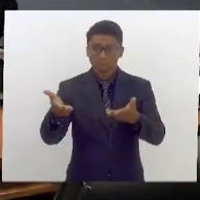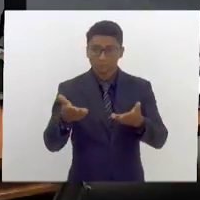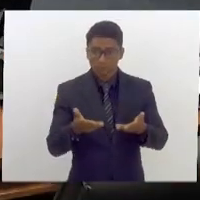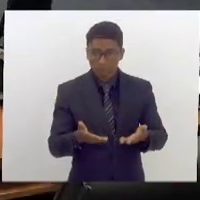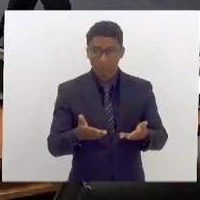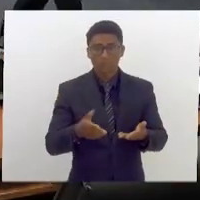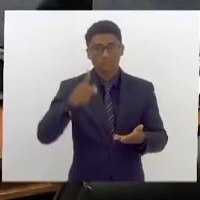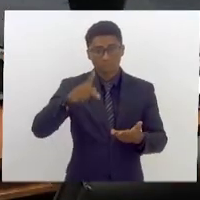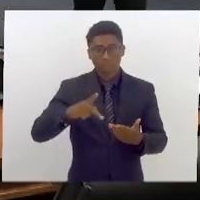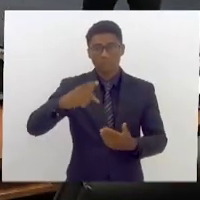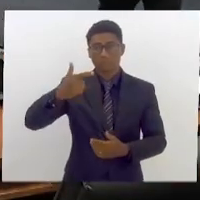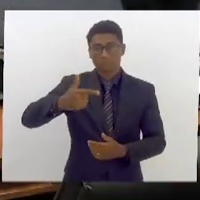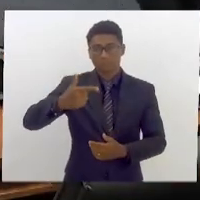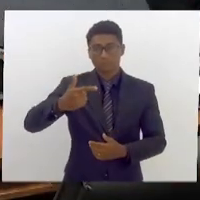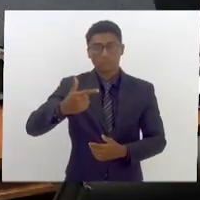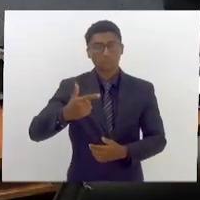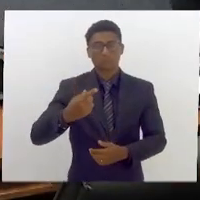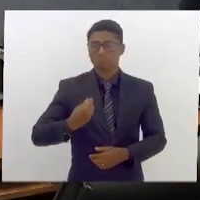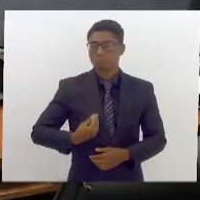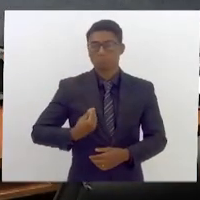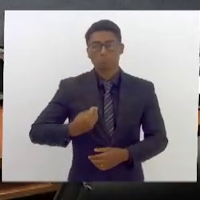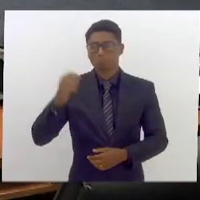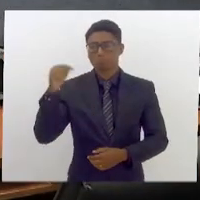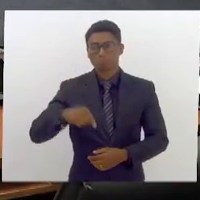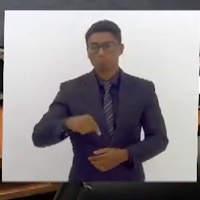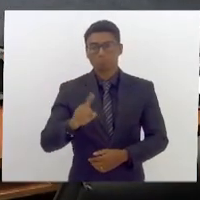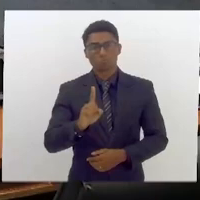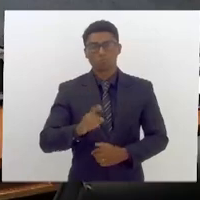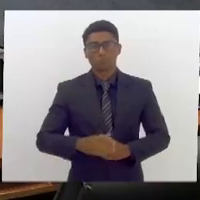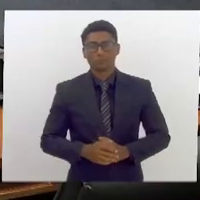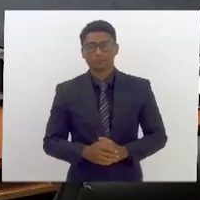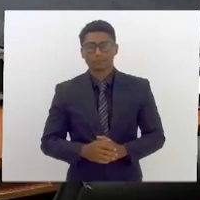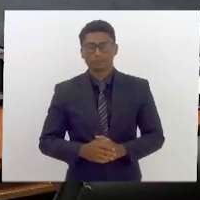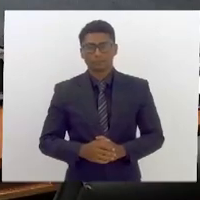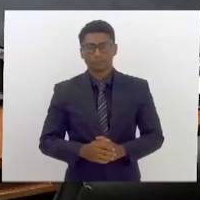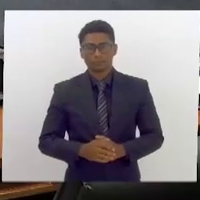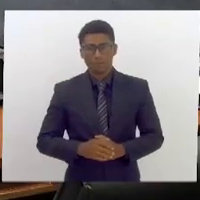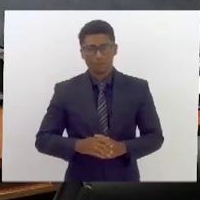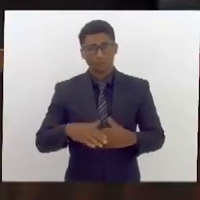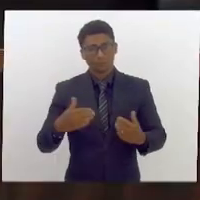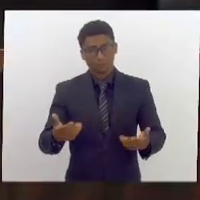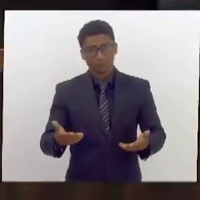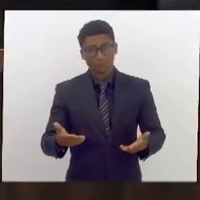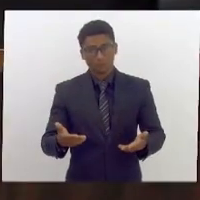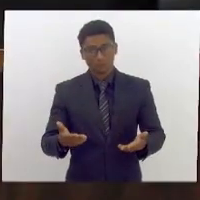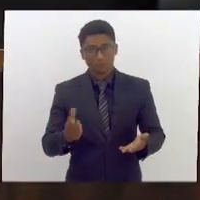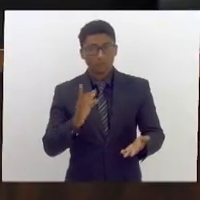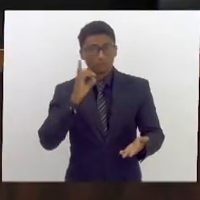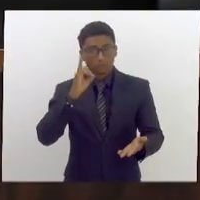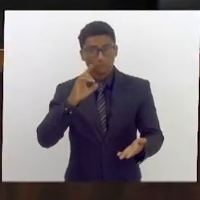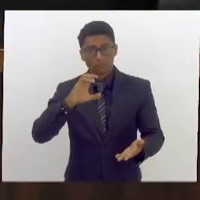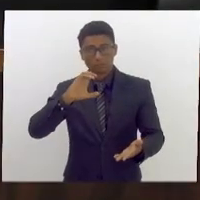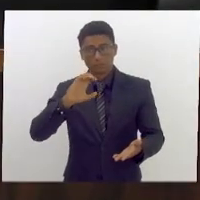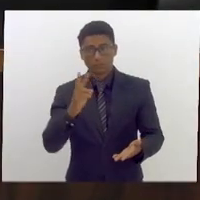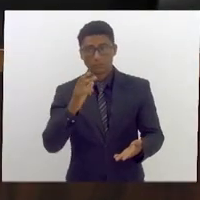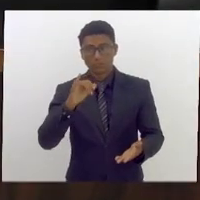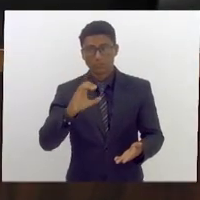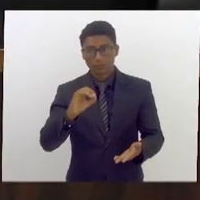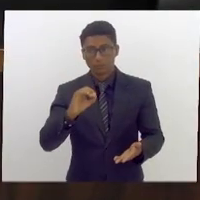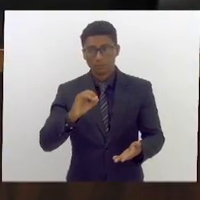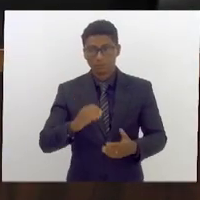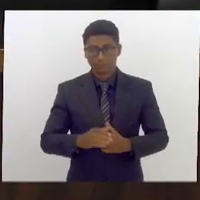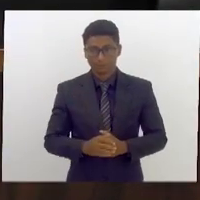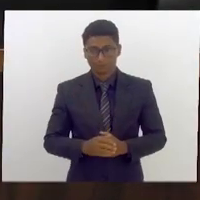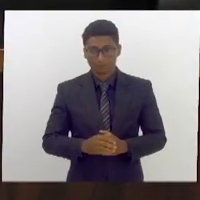deputado Marcos Miller, que não se encontra presente. Aí depois, então, chamo o deputado Chico Machado,